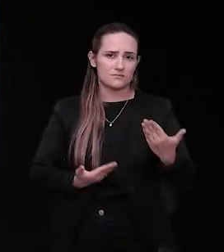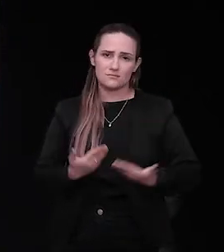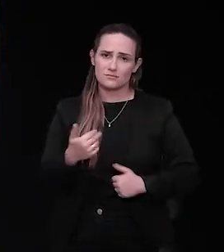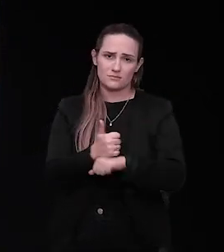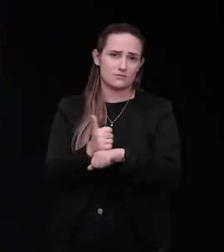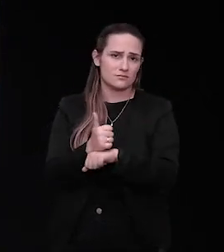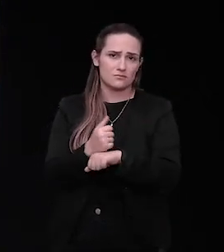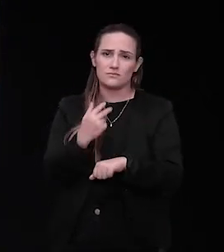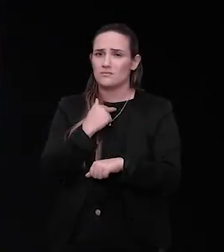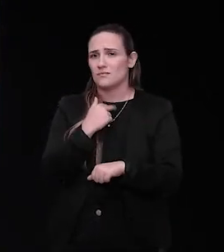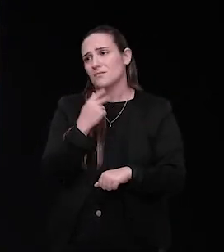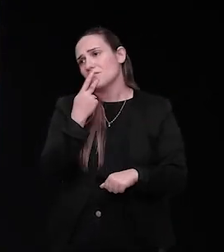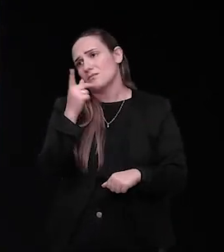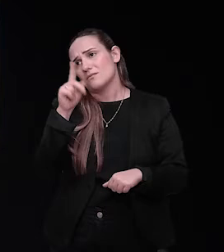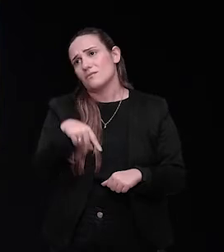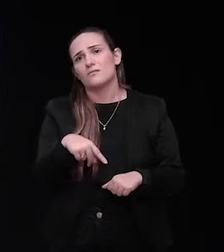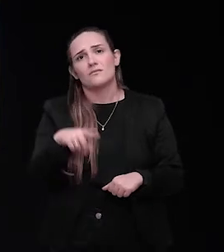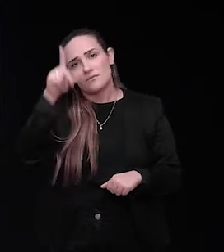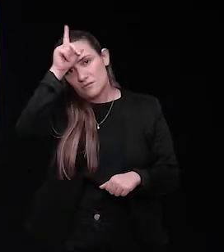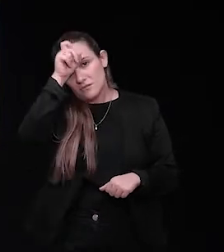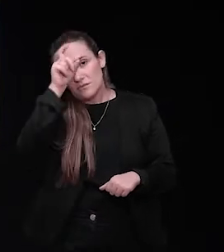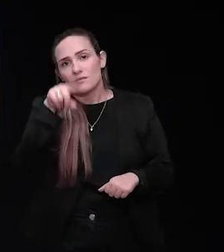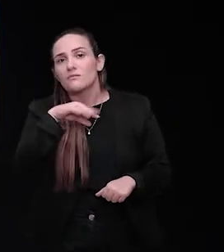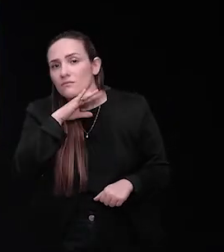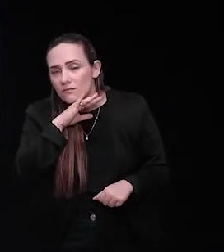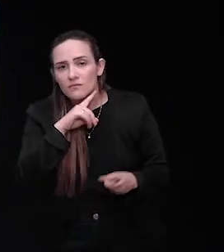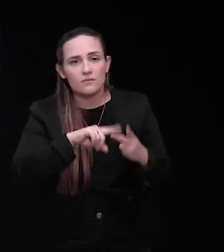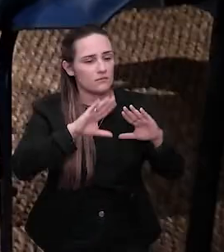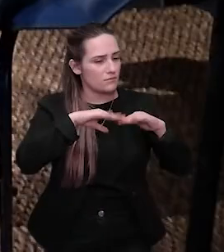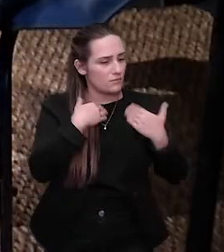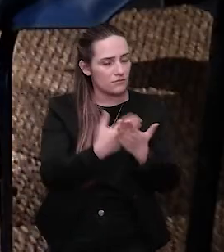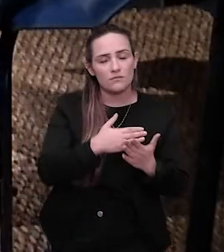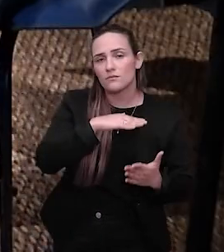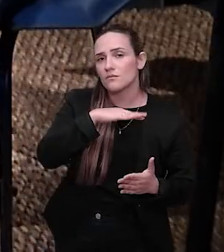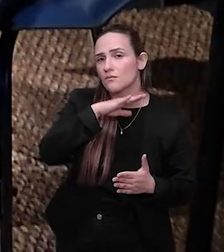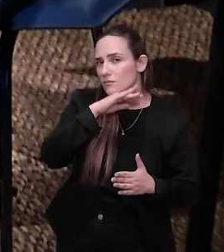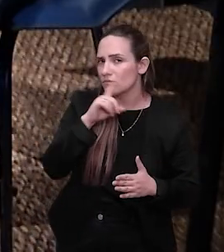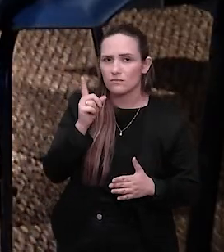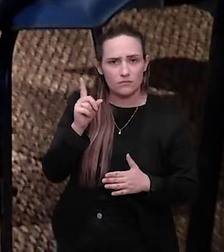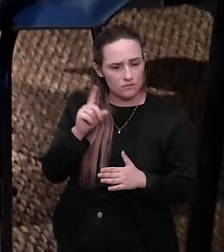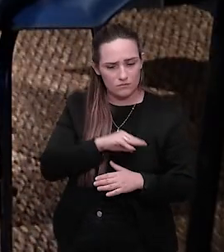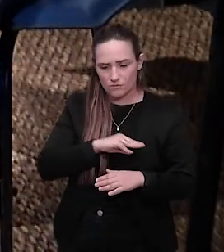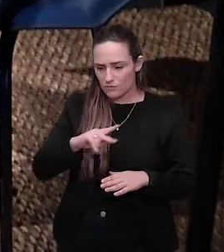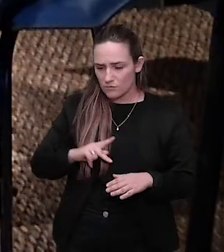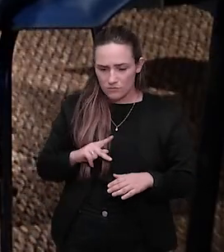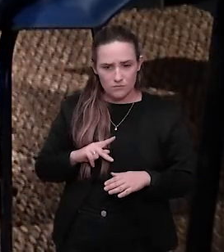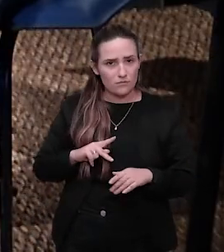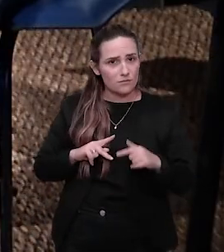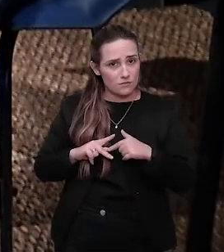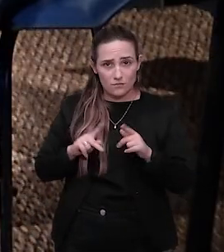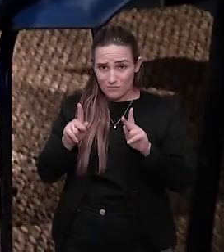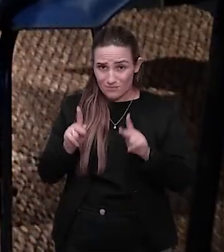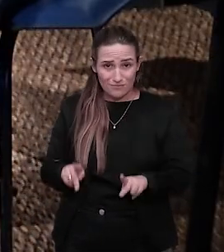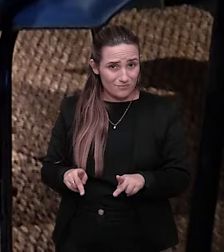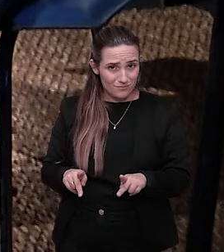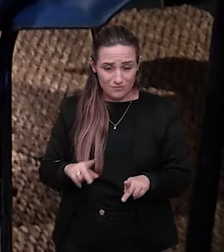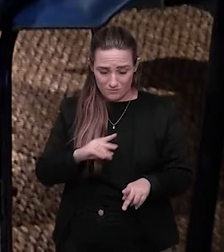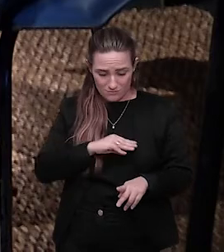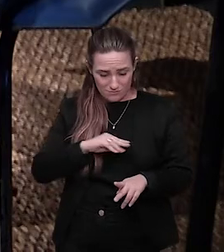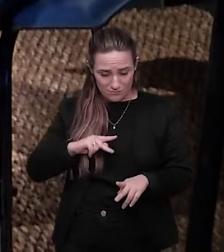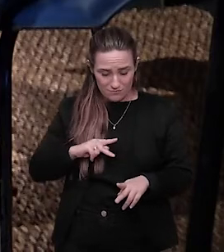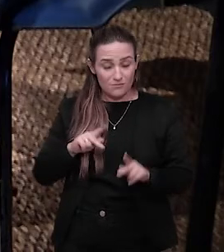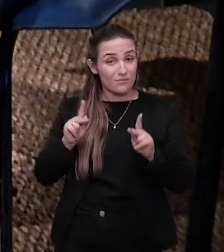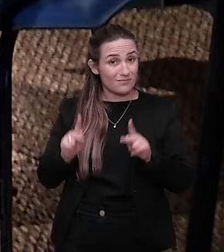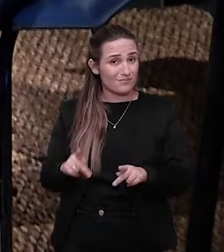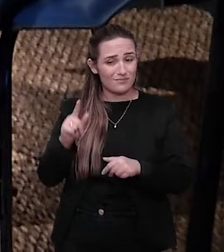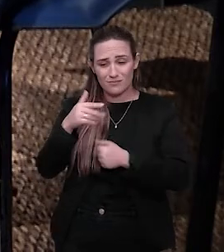ruim. Hospital tem que ser ruim, público, escola pública tem que ser ruim. Não. O Ministério Público, a nossa perspectiva é que ela, como guardiã da sociedade, defensora